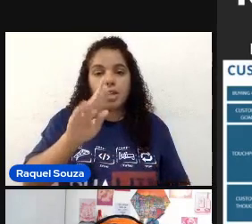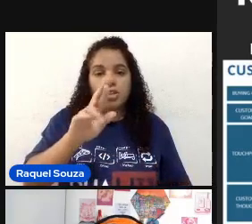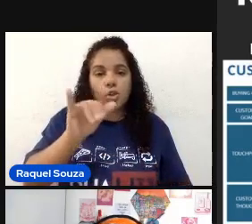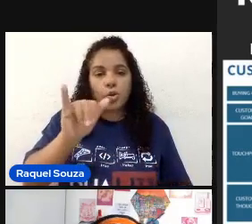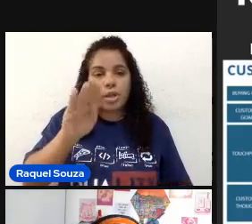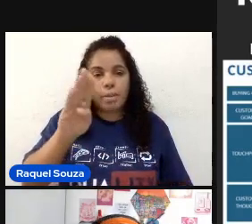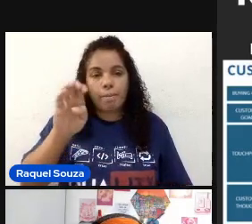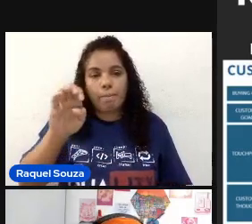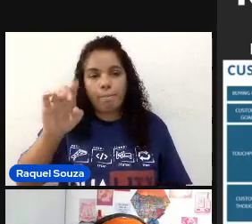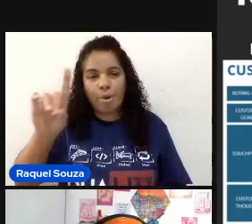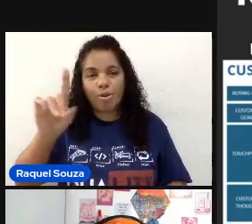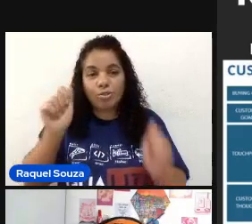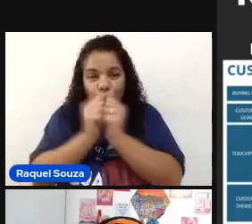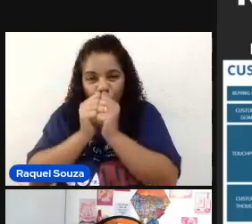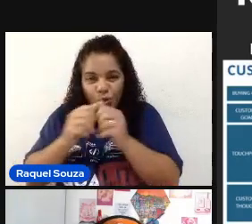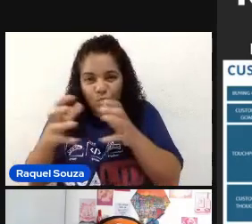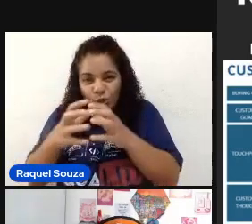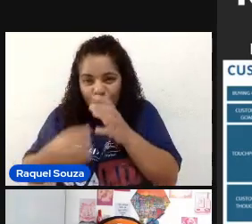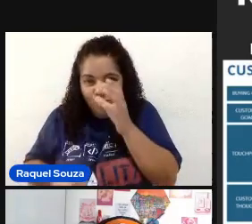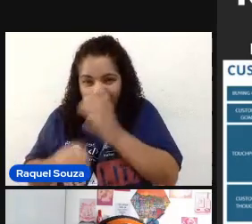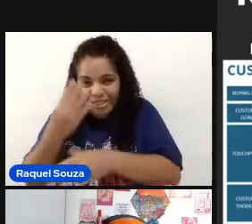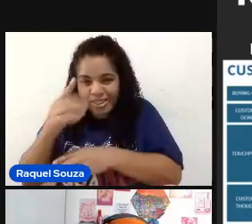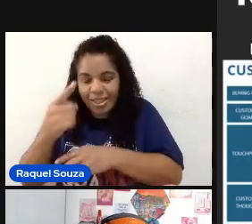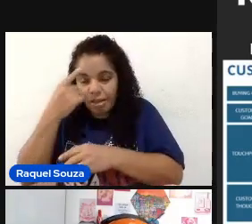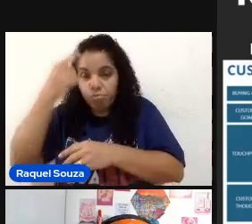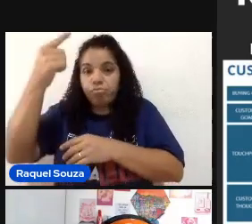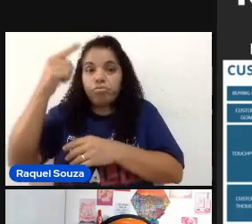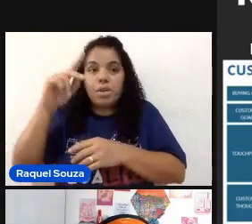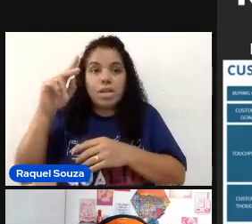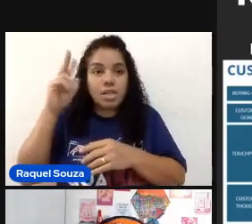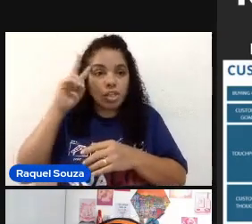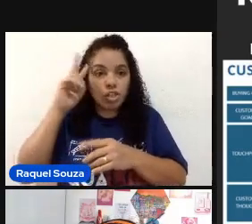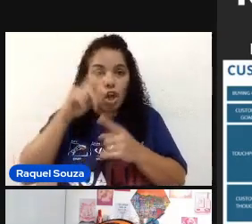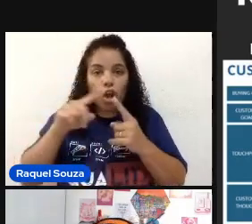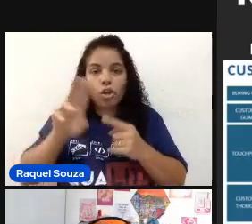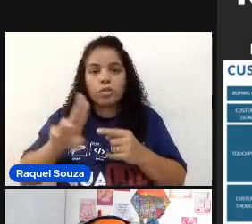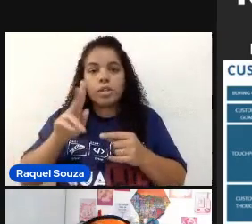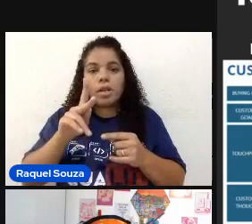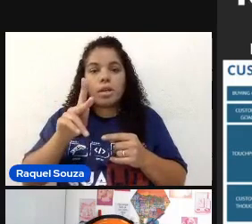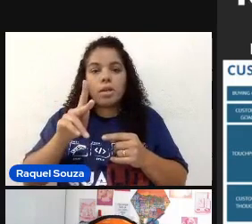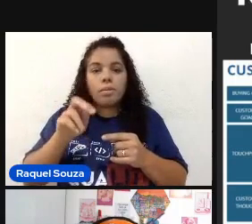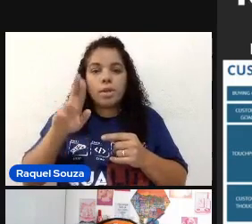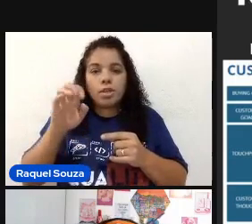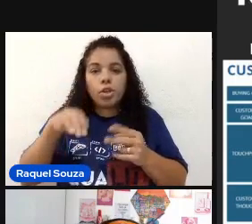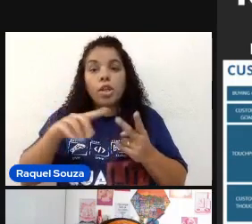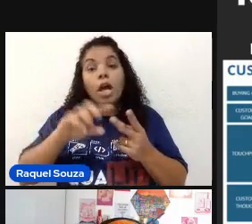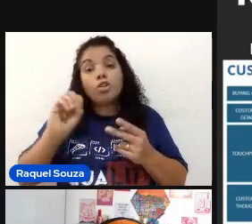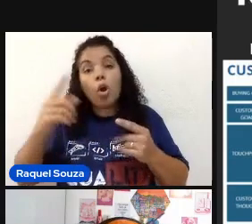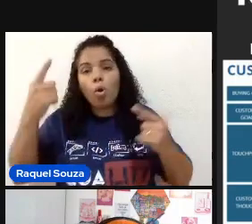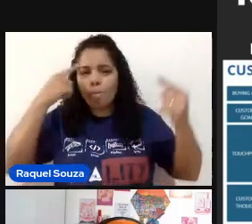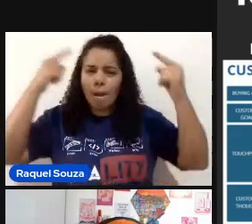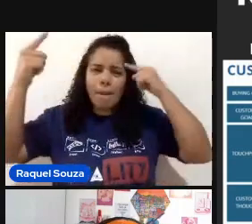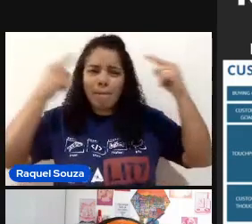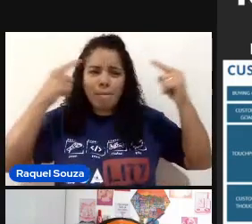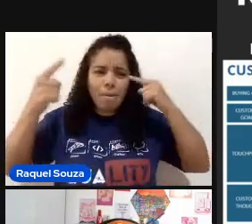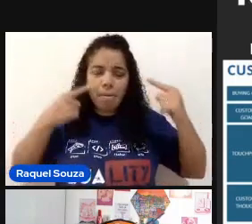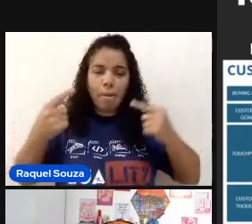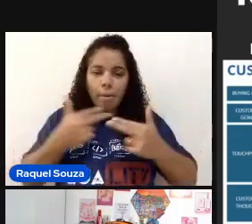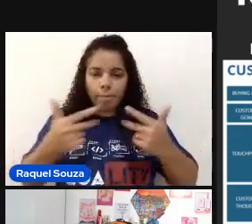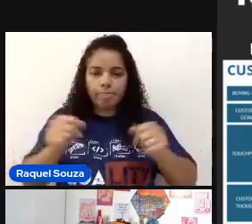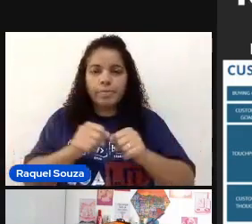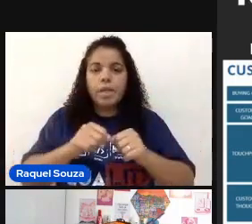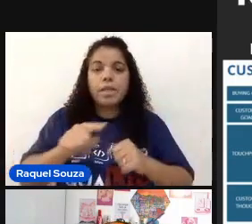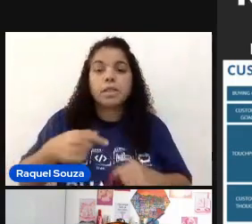time e cria ali uma história, usando desses atores, ou o brainstorm. Vou falar um pouquinho mais